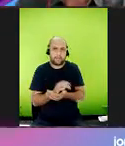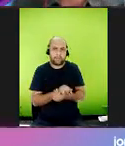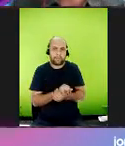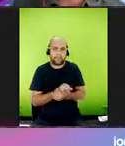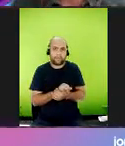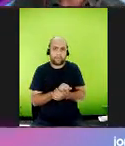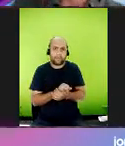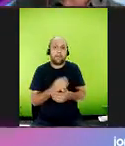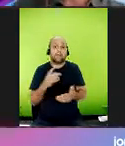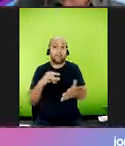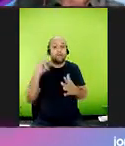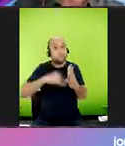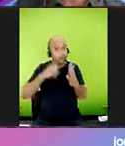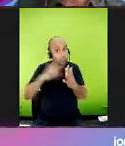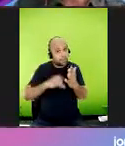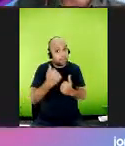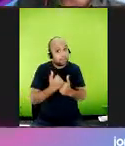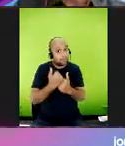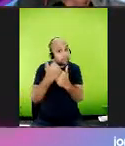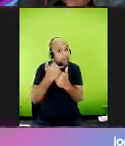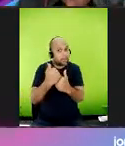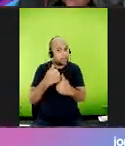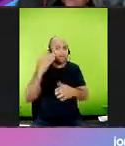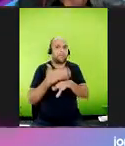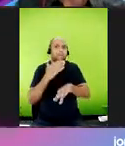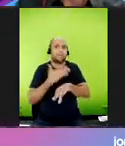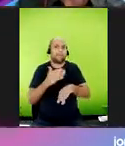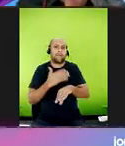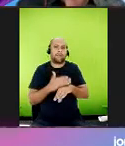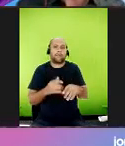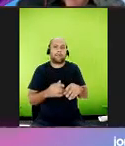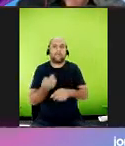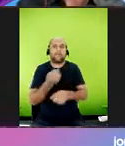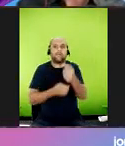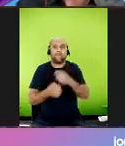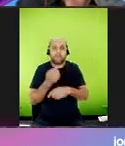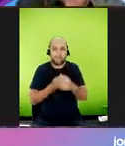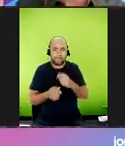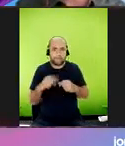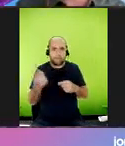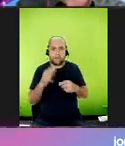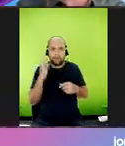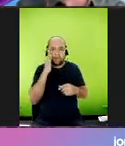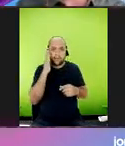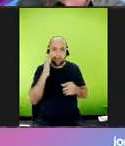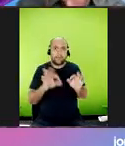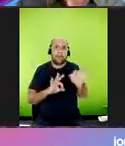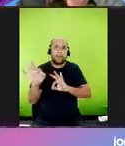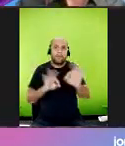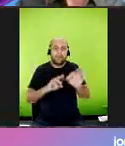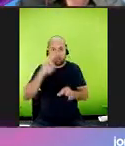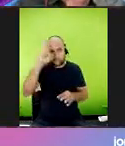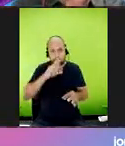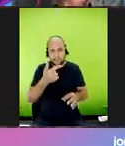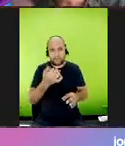documentos que sustentam a áreas que sustentam a prática a alta gestão envolvida então a gente entende tem um projeto grande 2021